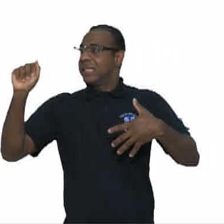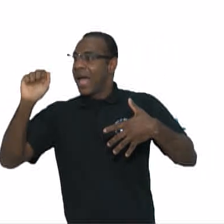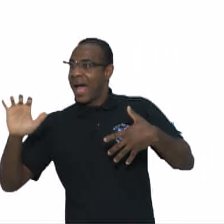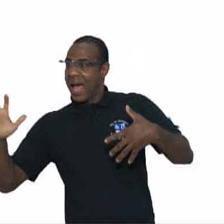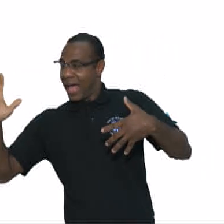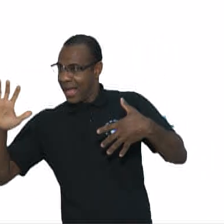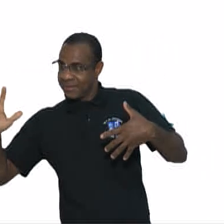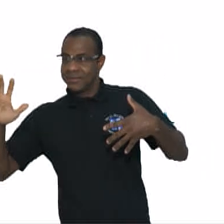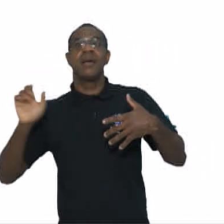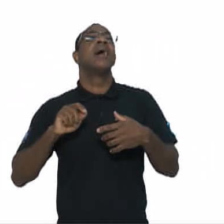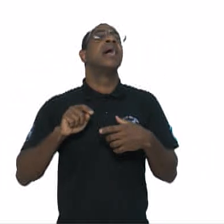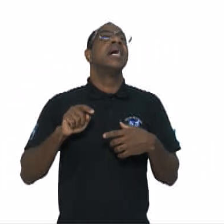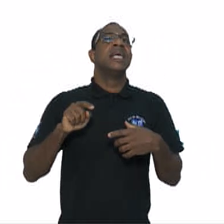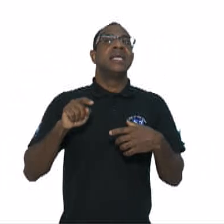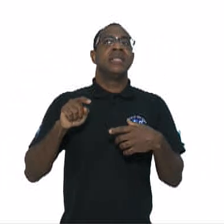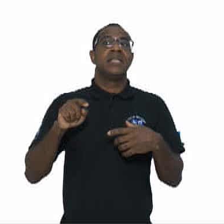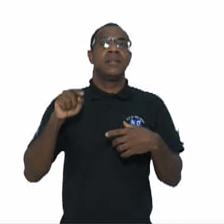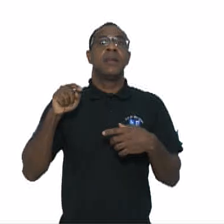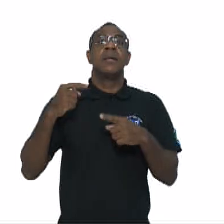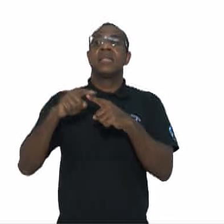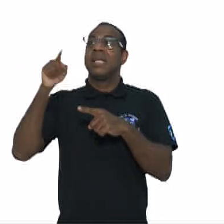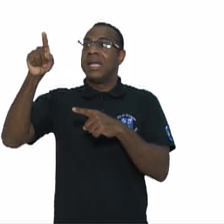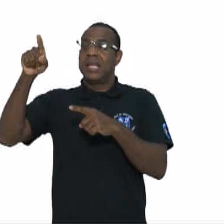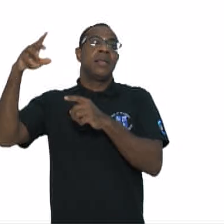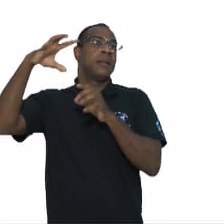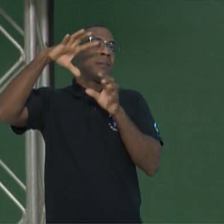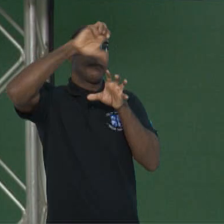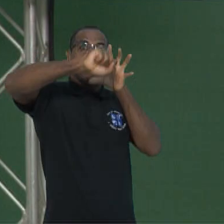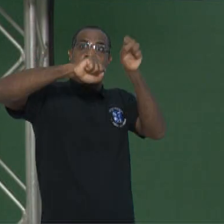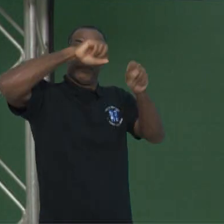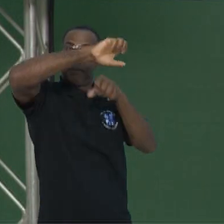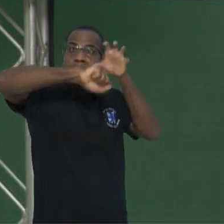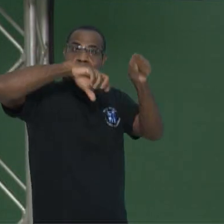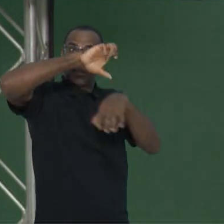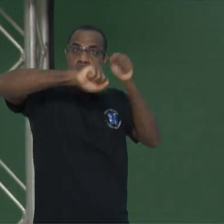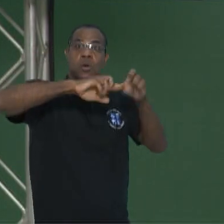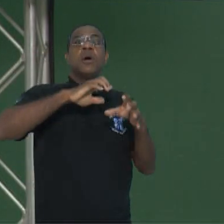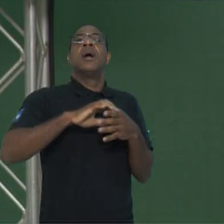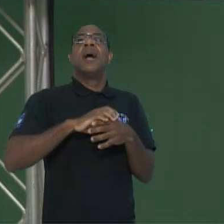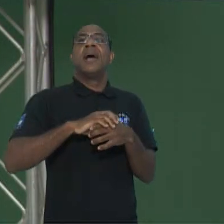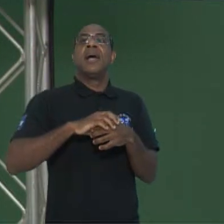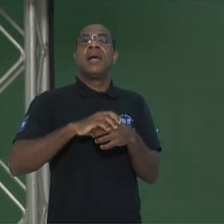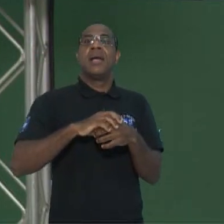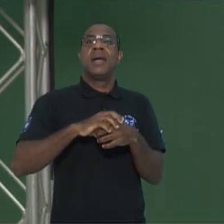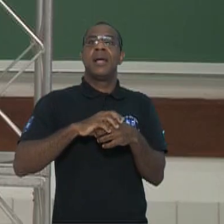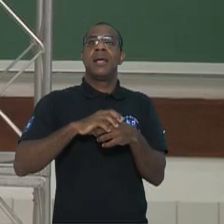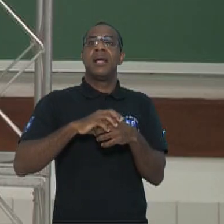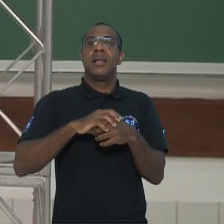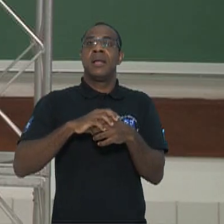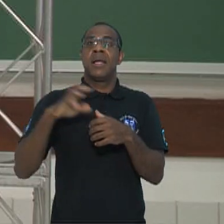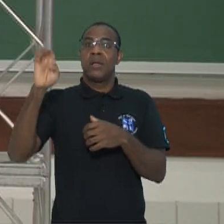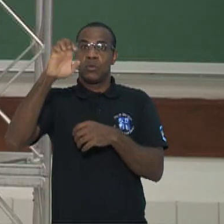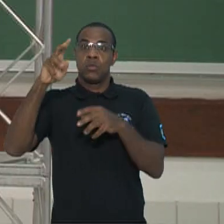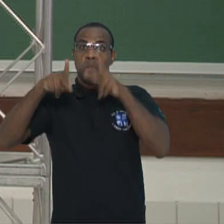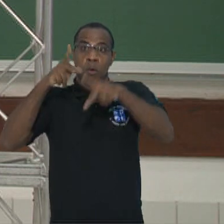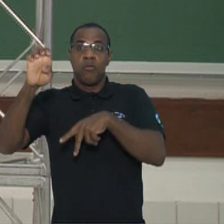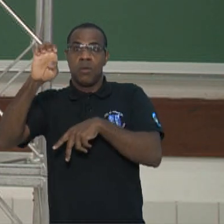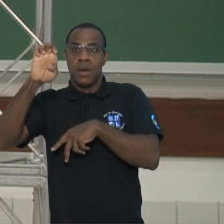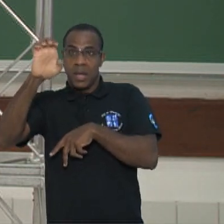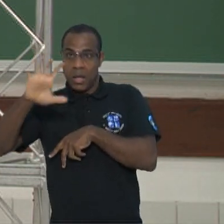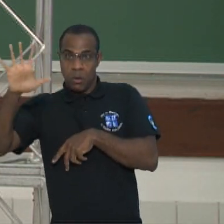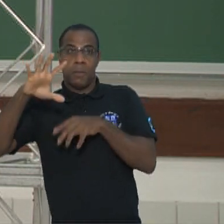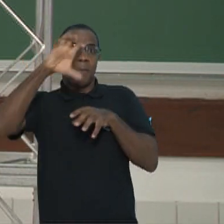culturais resultantes da colonização e dominação europeia, certo? Então anotem a pesquisa, depois vocês fazem ela